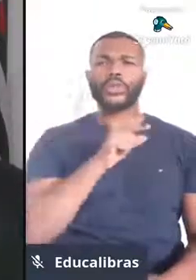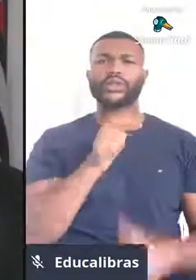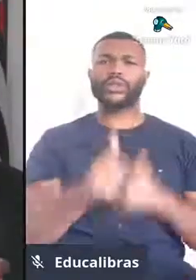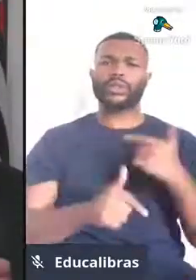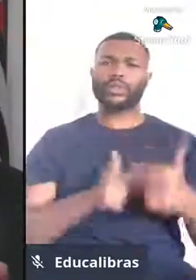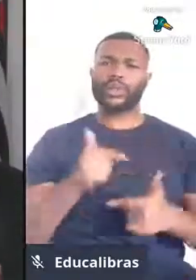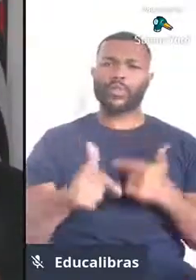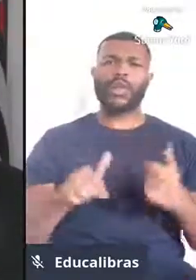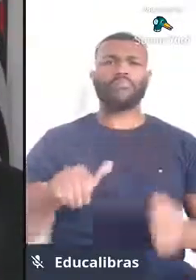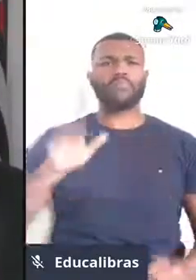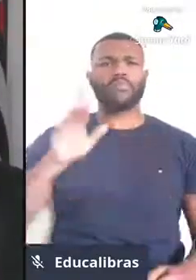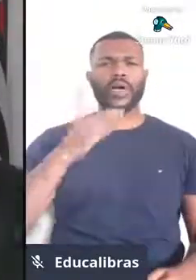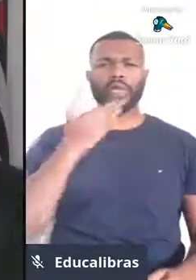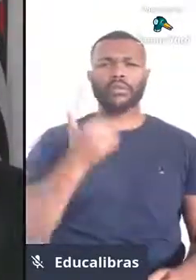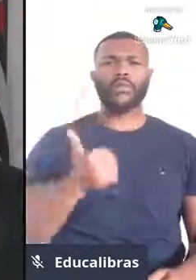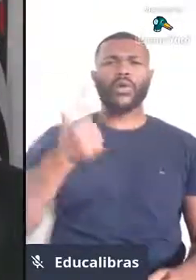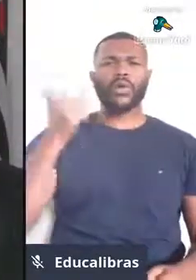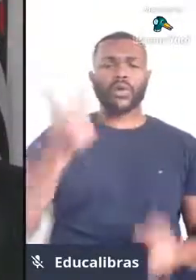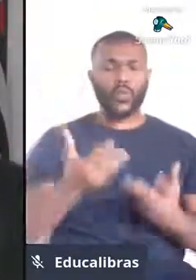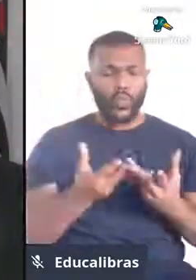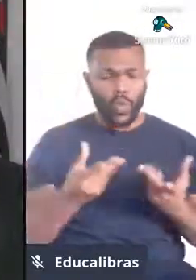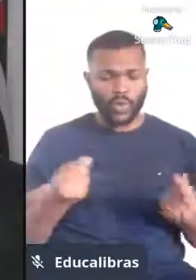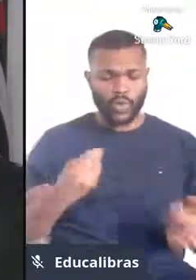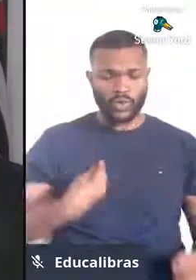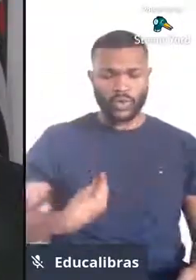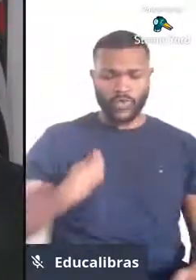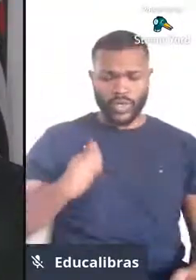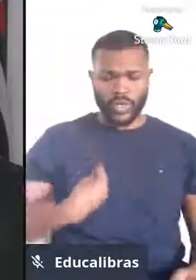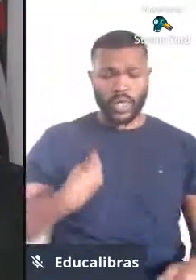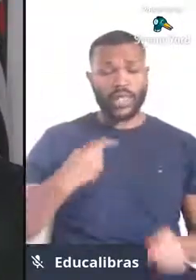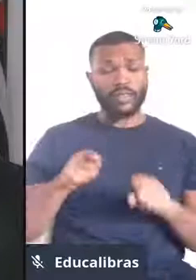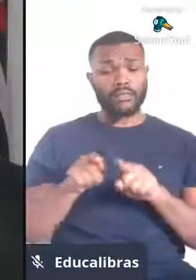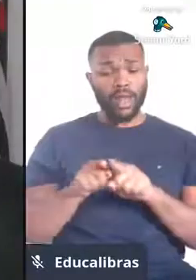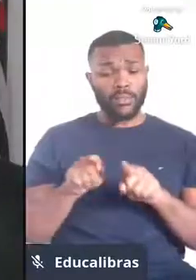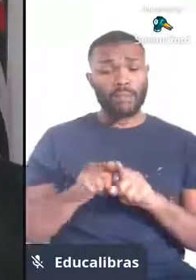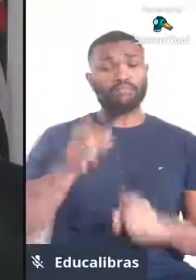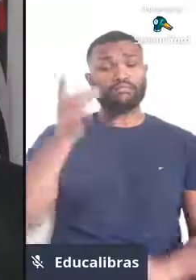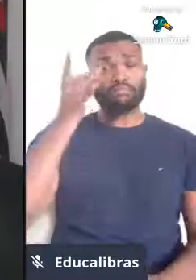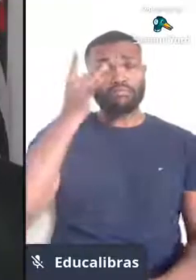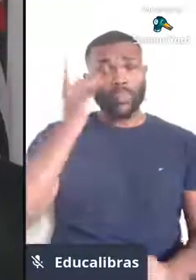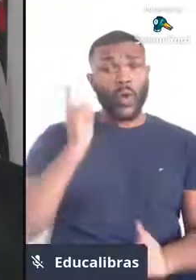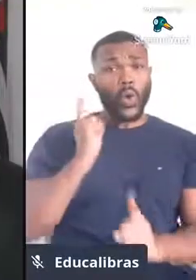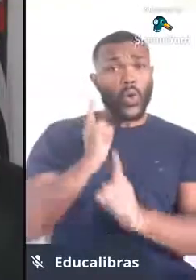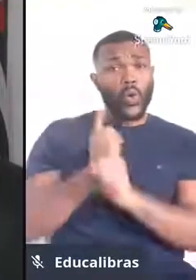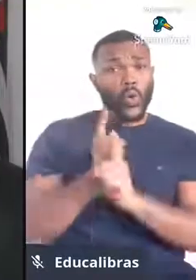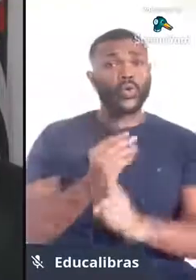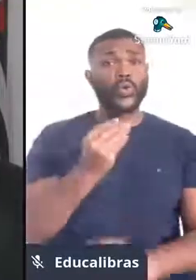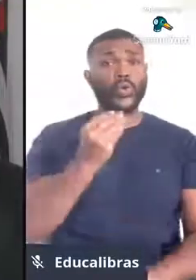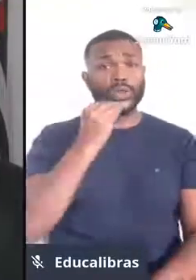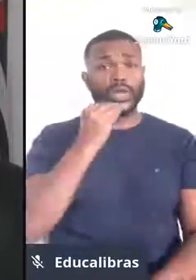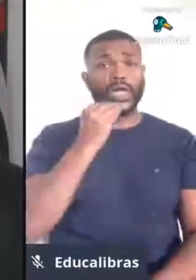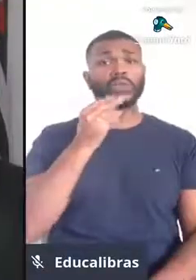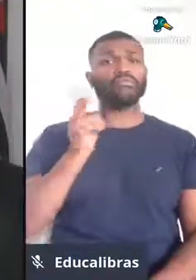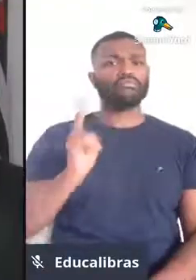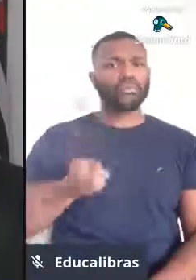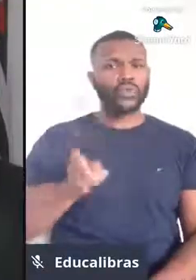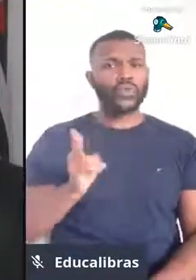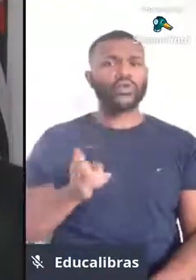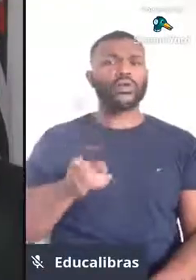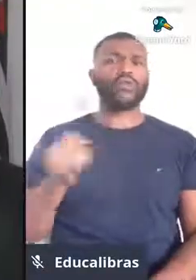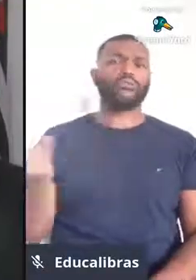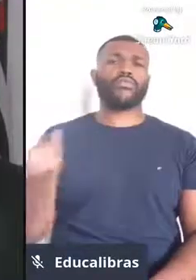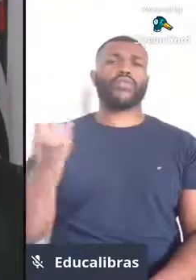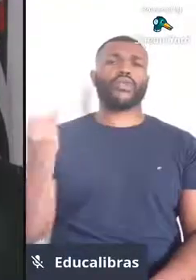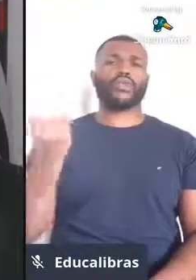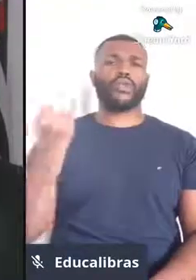melhor e ter uma qualidade de vida melhor, mas os encontros presenciais, as oportunidades que são geradas disso, continuam sendo muito importantes.